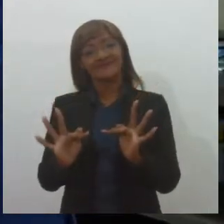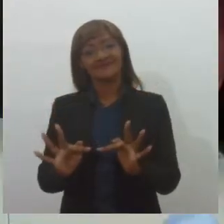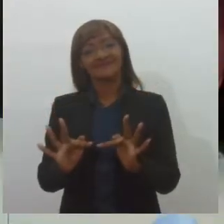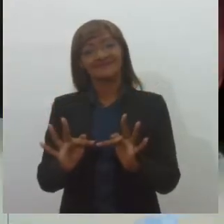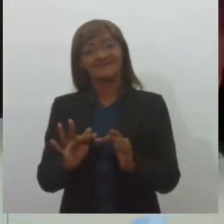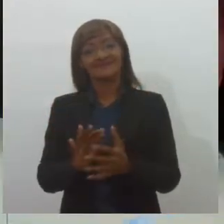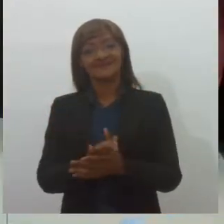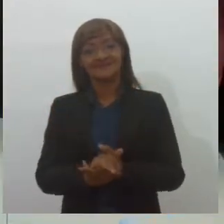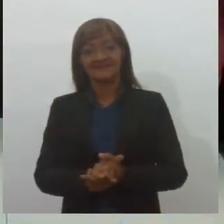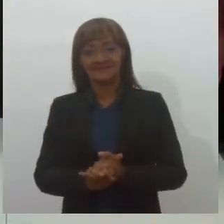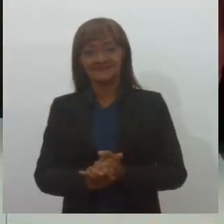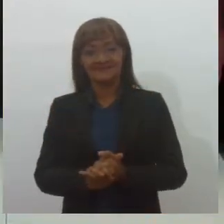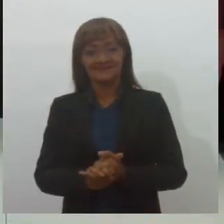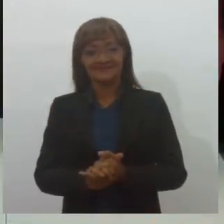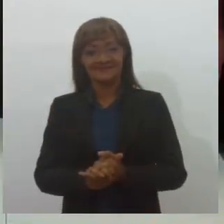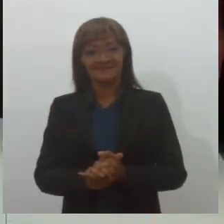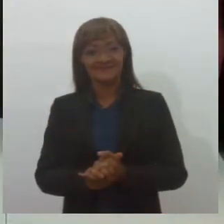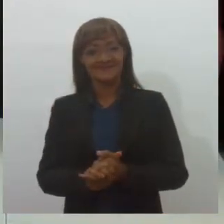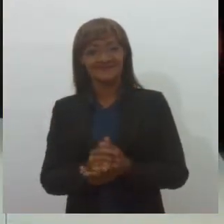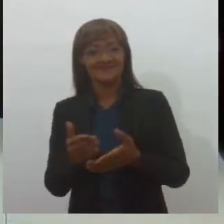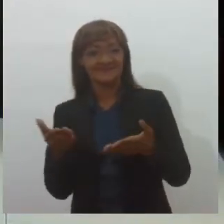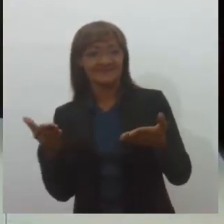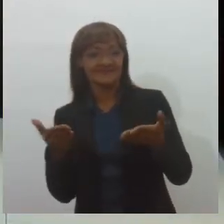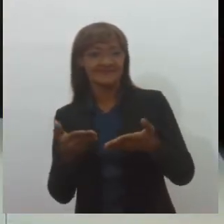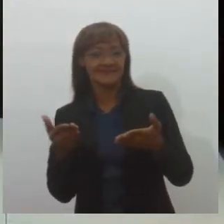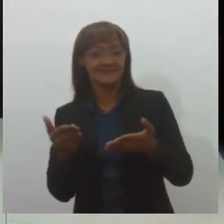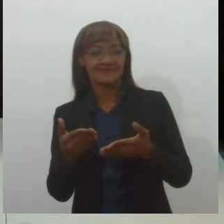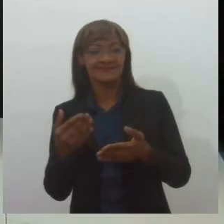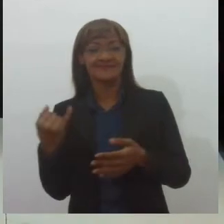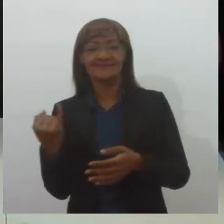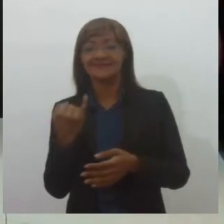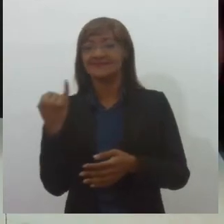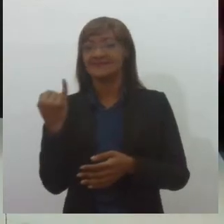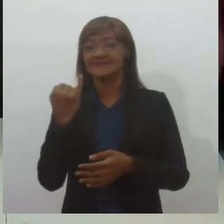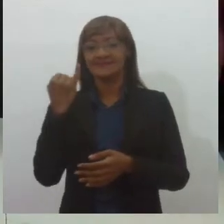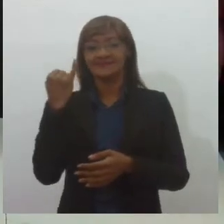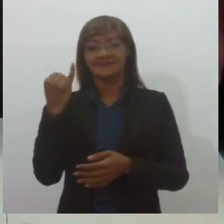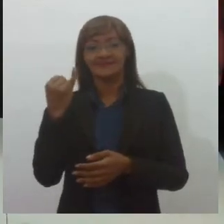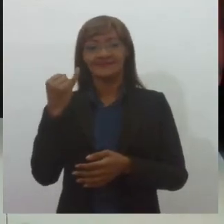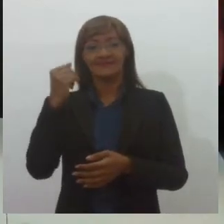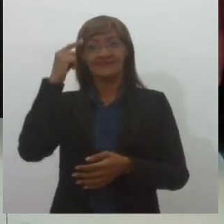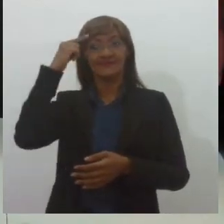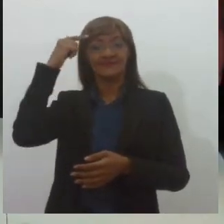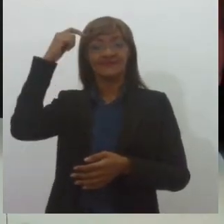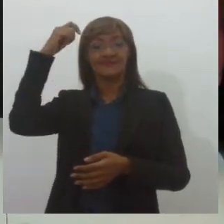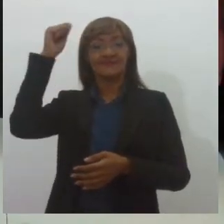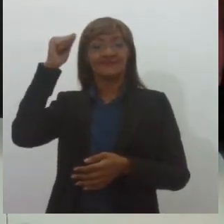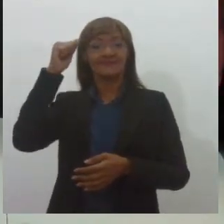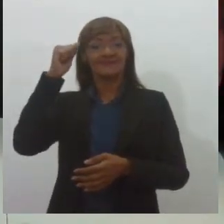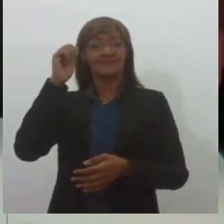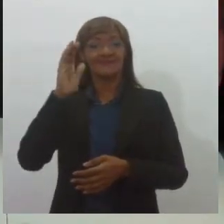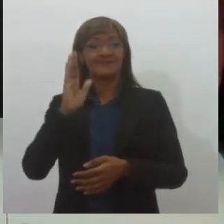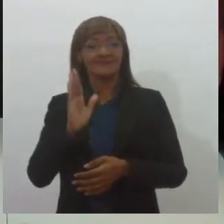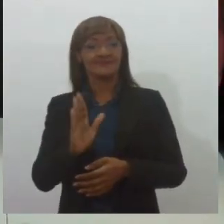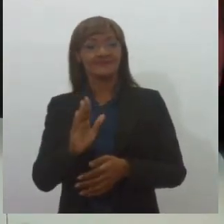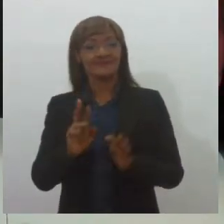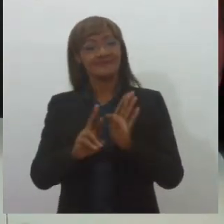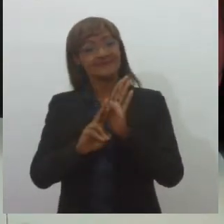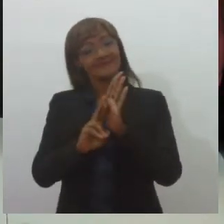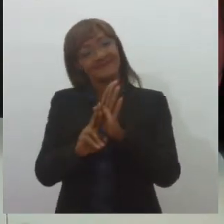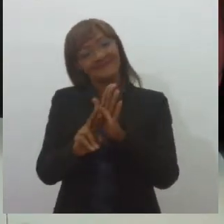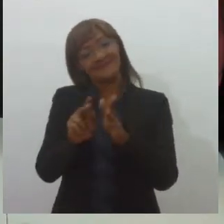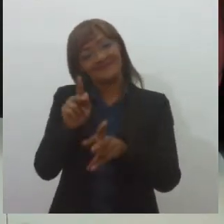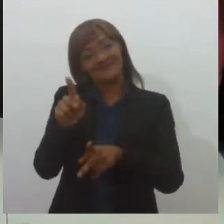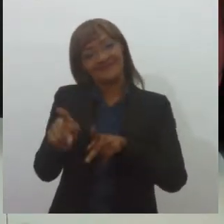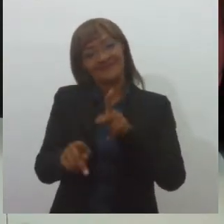reconhecimento o e sempre que importante ser reconhecido pelas autoridades que representam o povo como